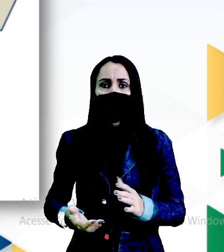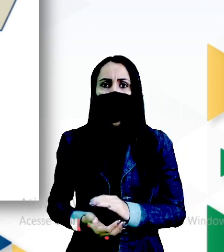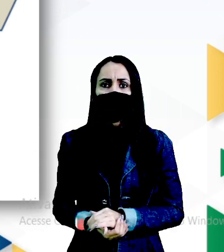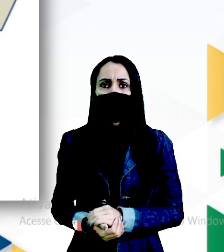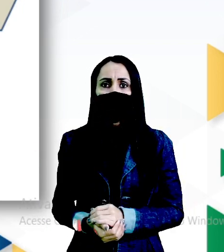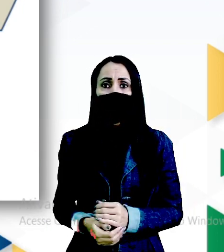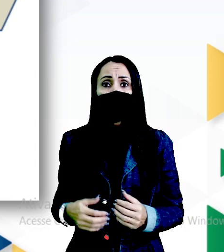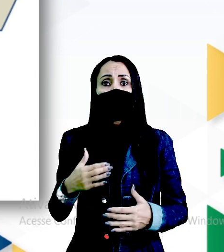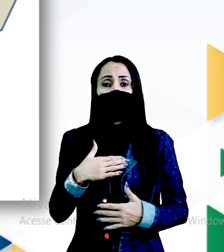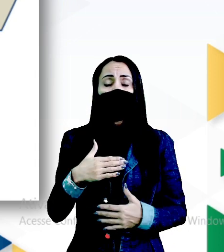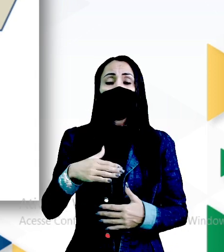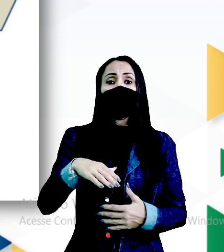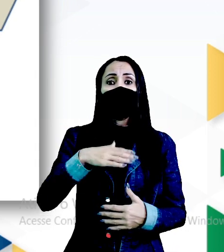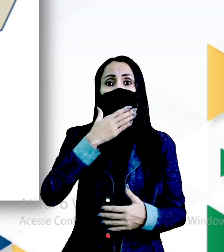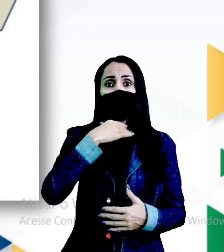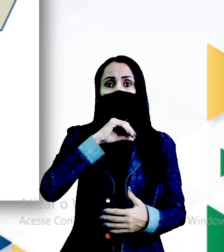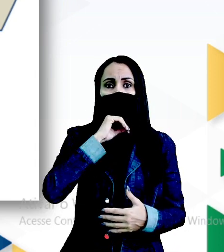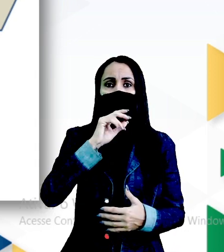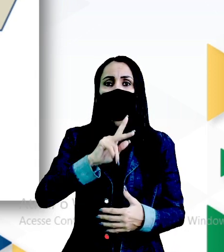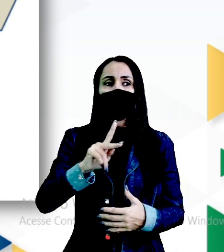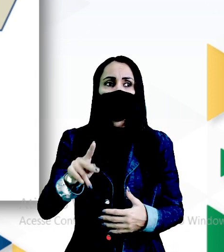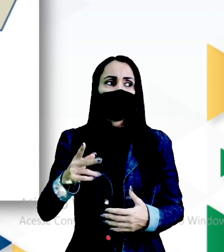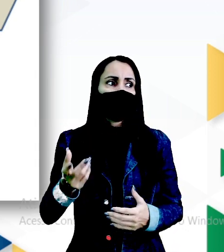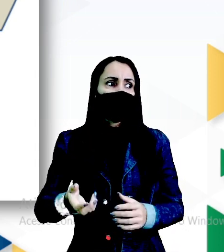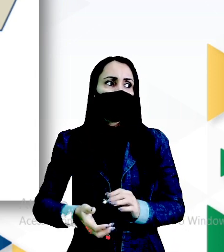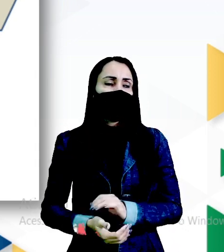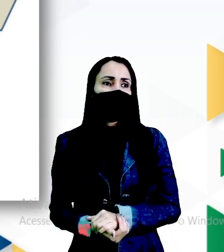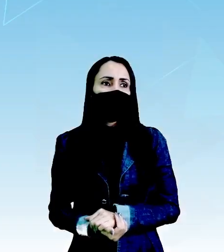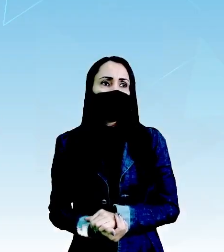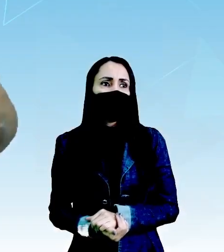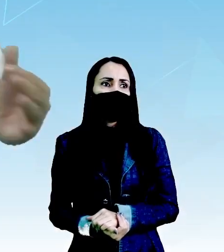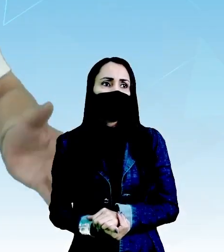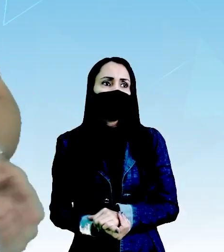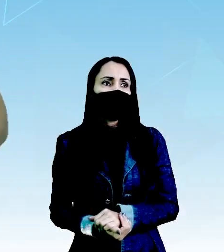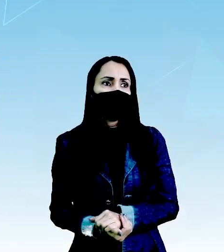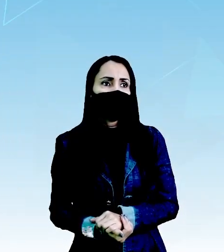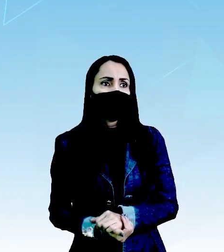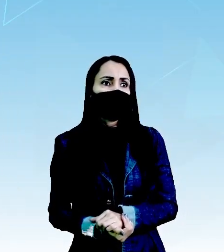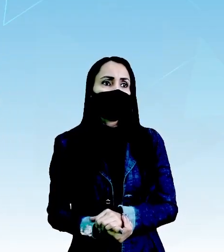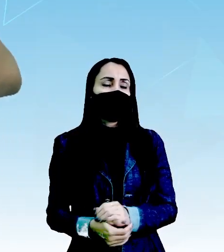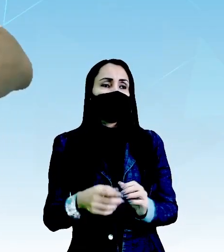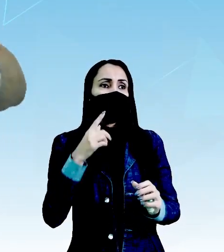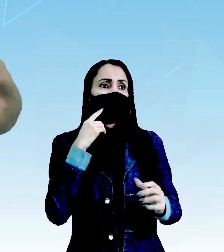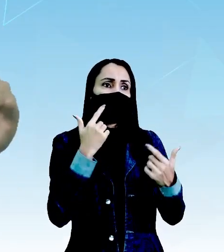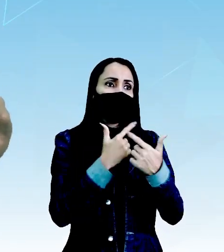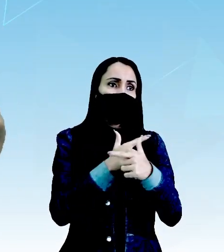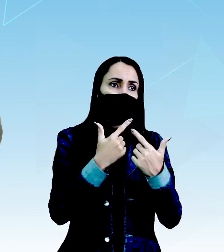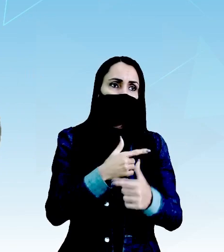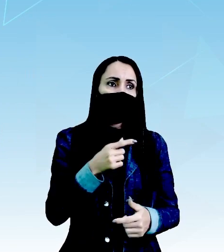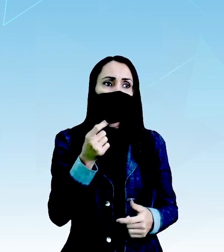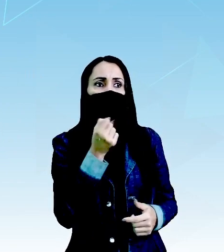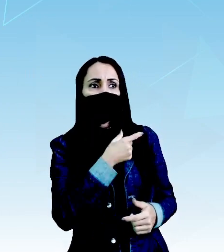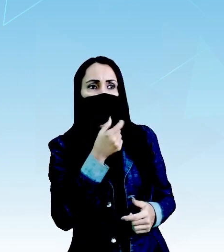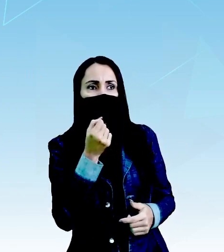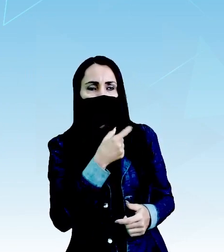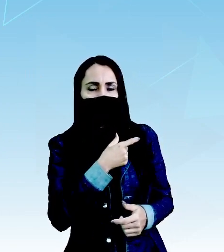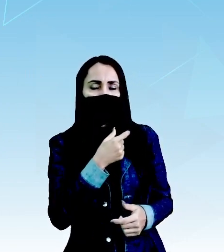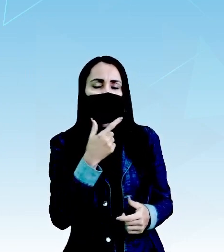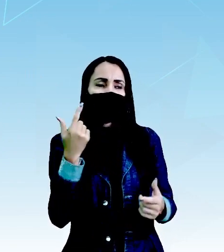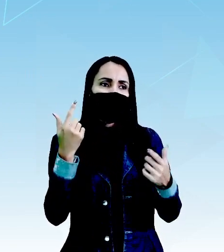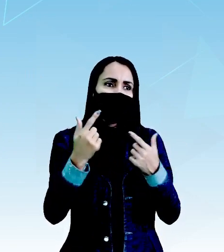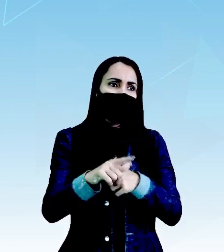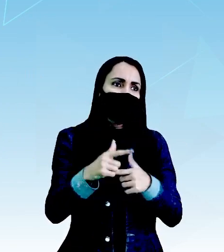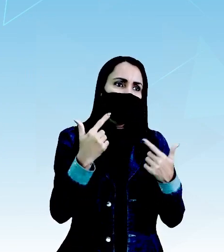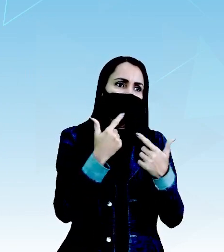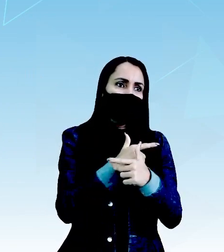pai, professora. Então veja só aqui, aí nós vamos encontrar o humor, a piada, o sarcasmo. Então tudo isso